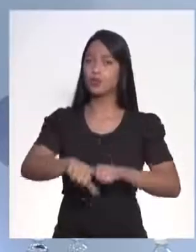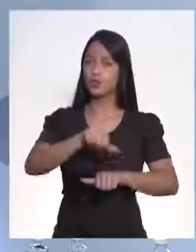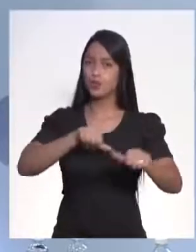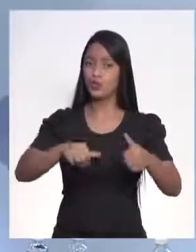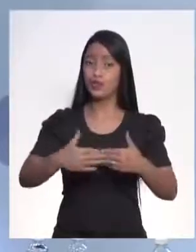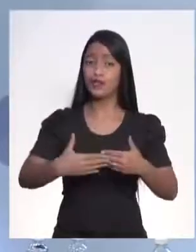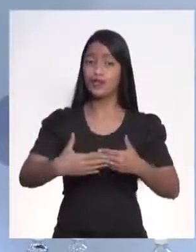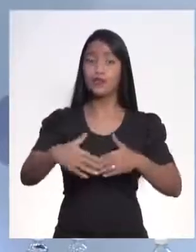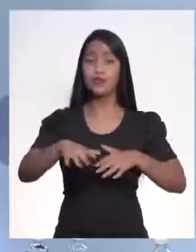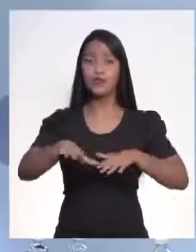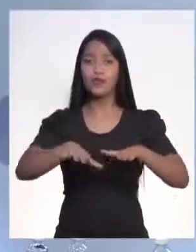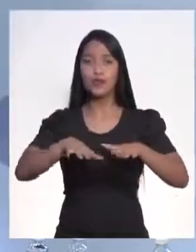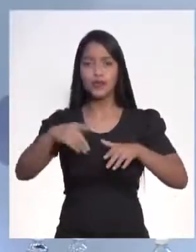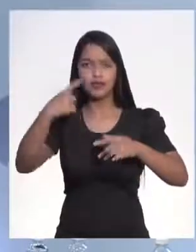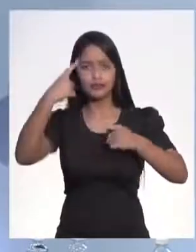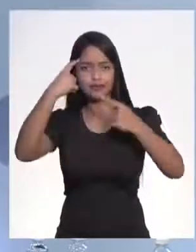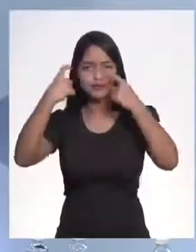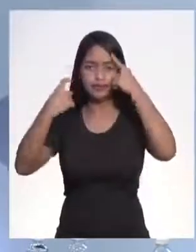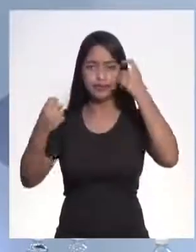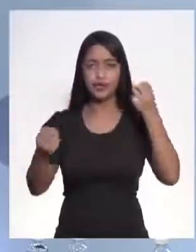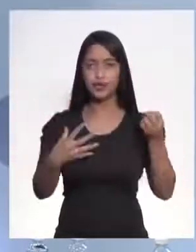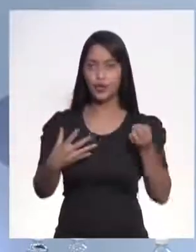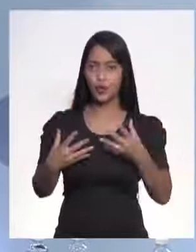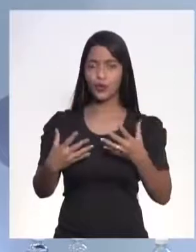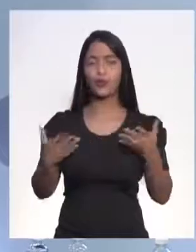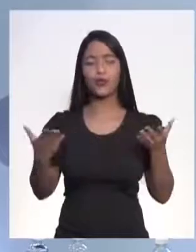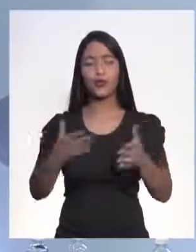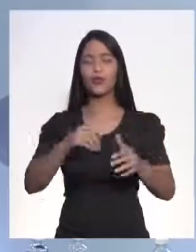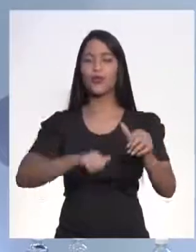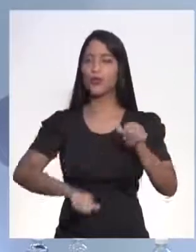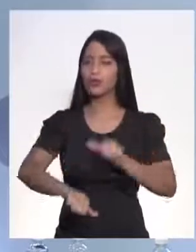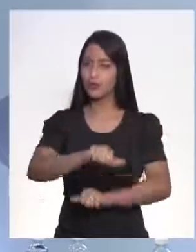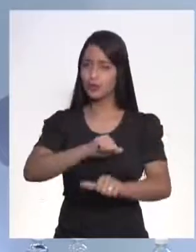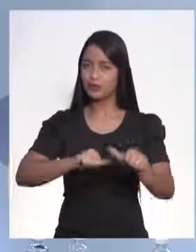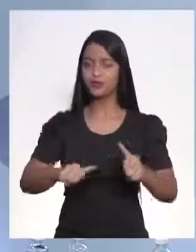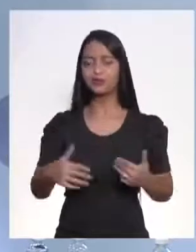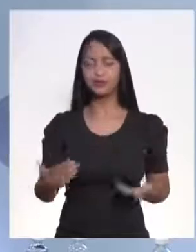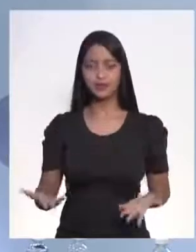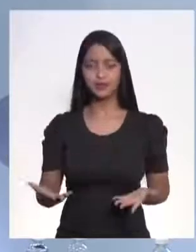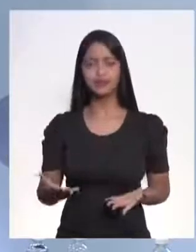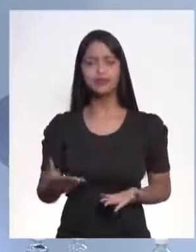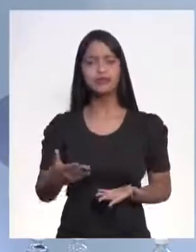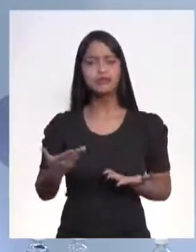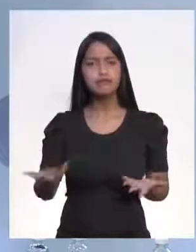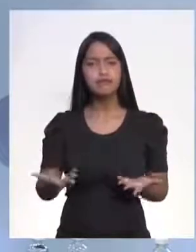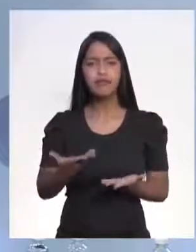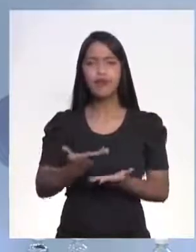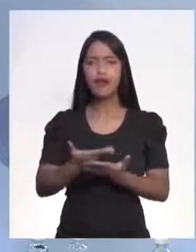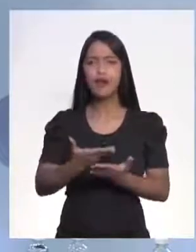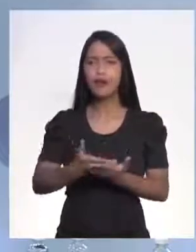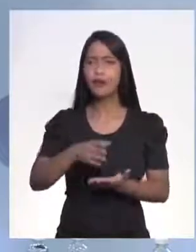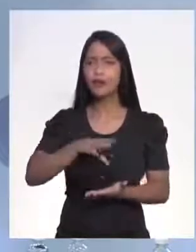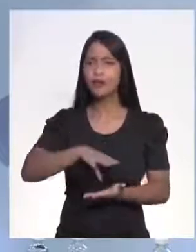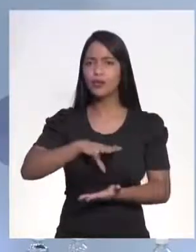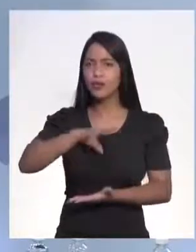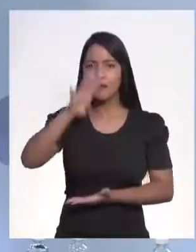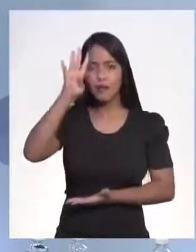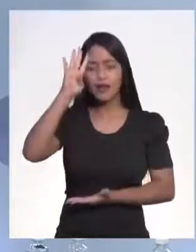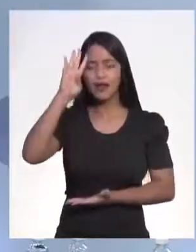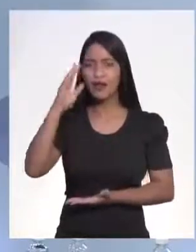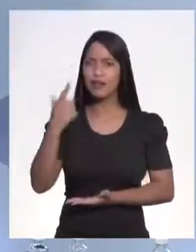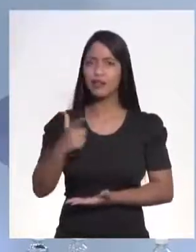essa as alterações aí não é grande e não é comum ter aulas de língua portuguesa aliás nunca teve aula de língua portuguesa as